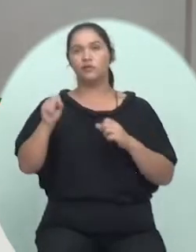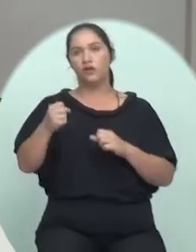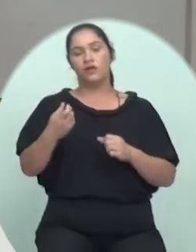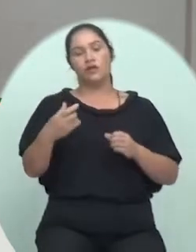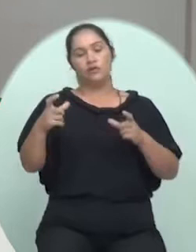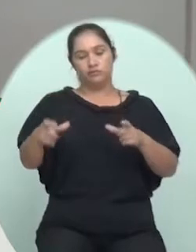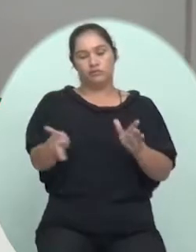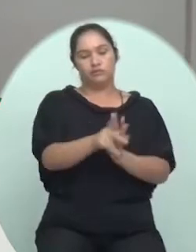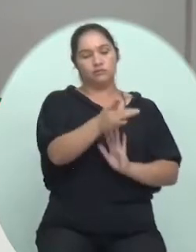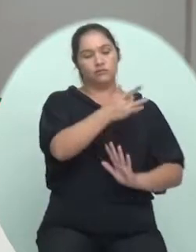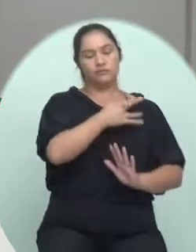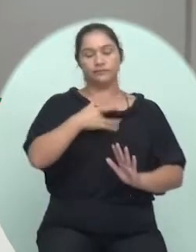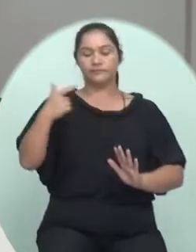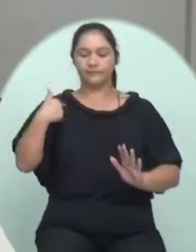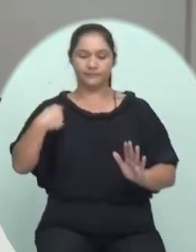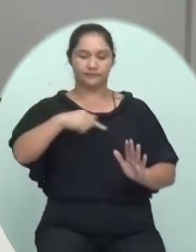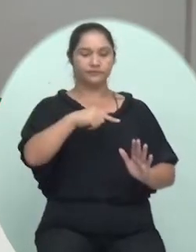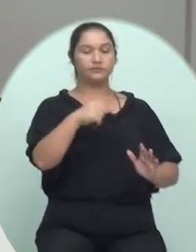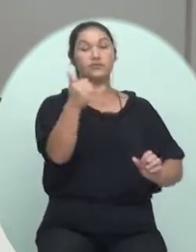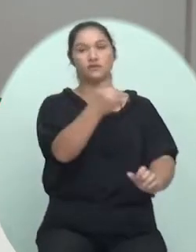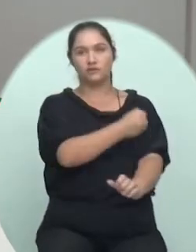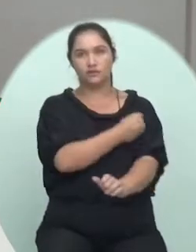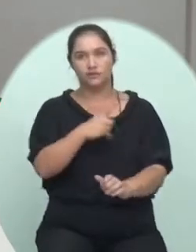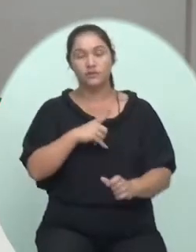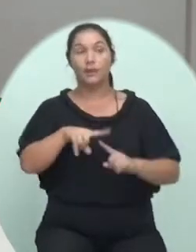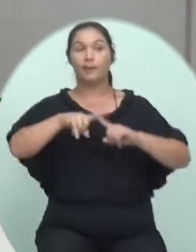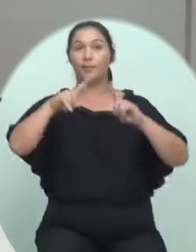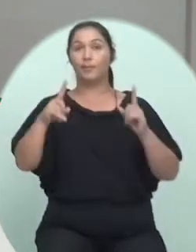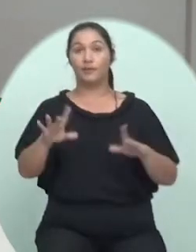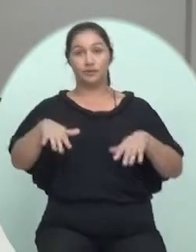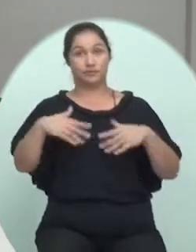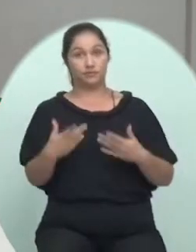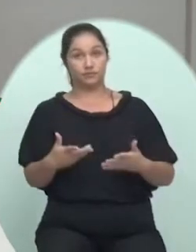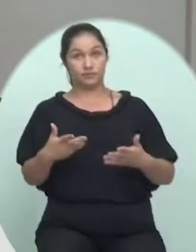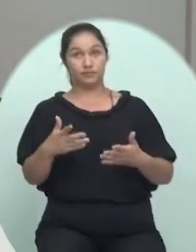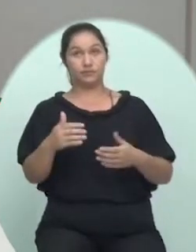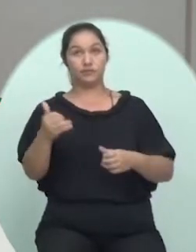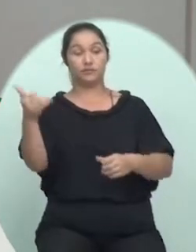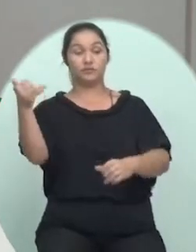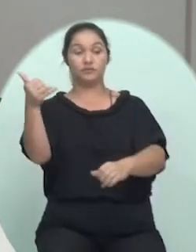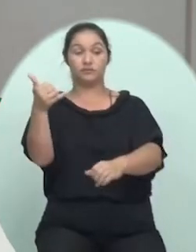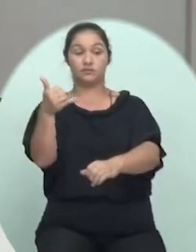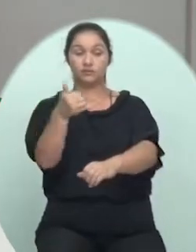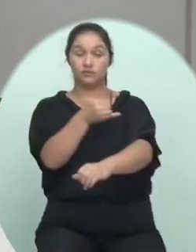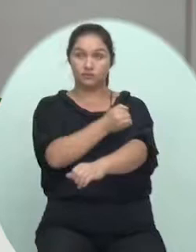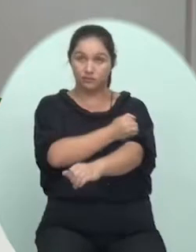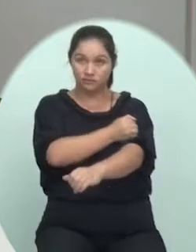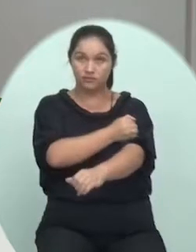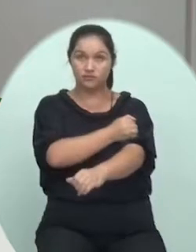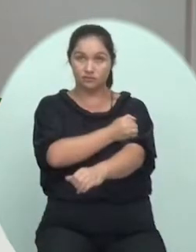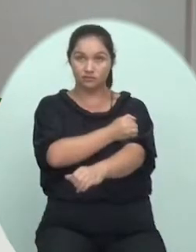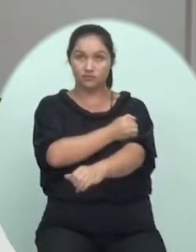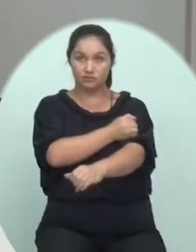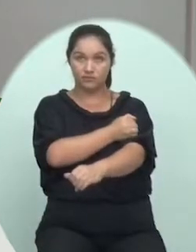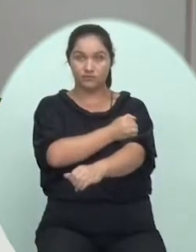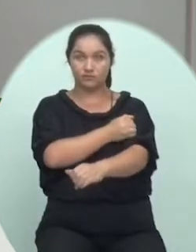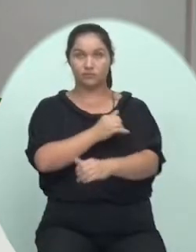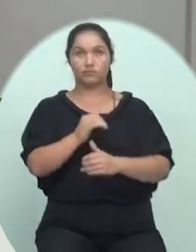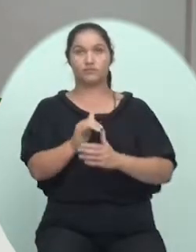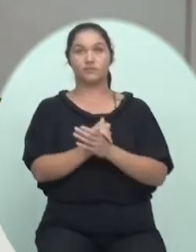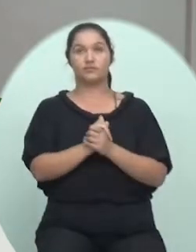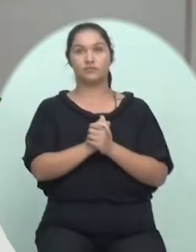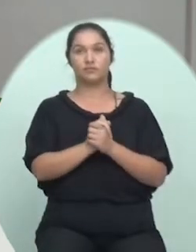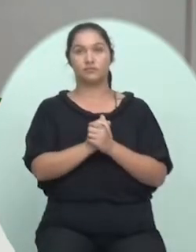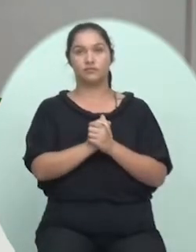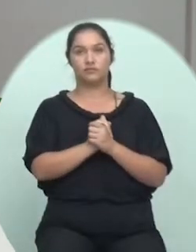é uma vacinação fora do calendário previsto para a região sul, mas que está entrando agora. Então há que fazer a